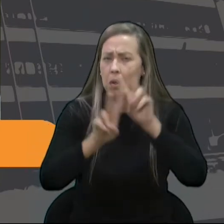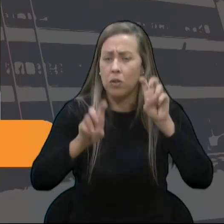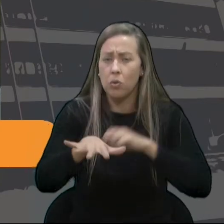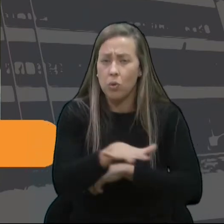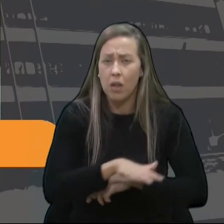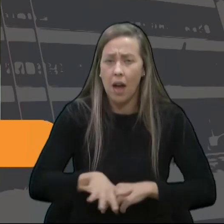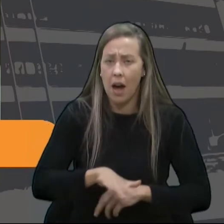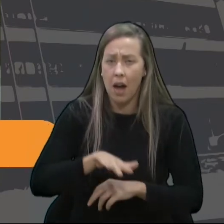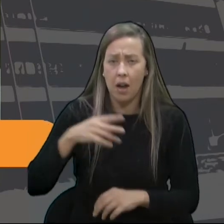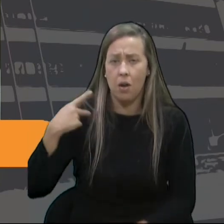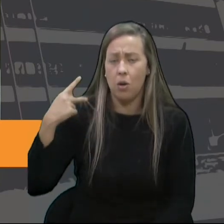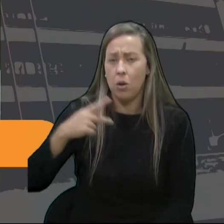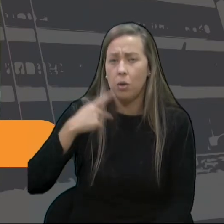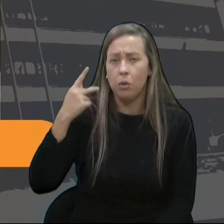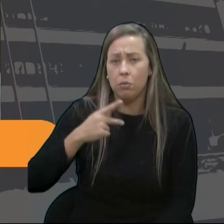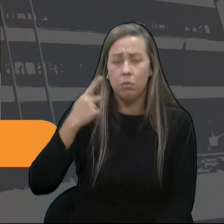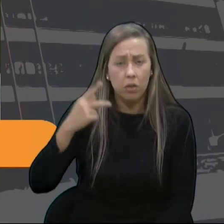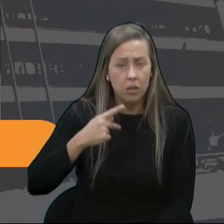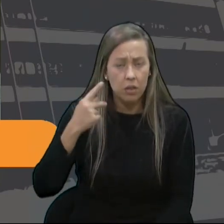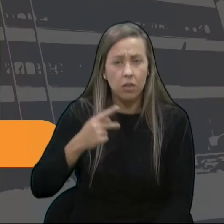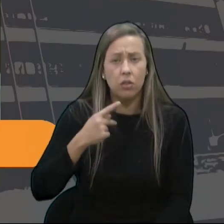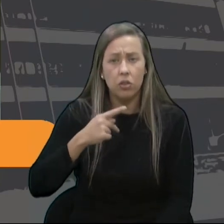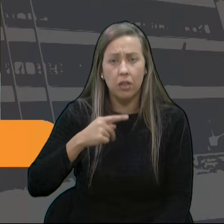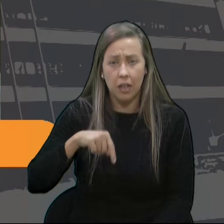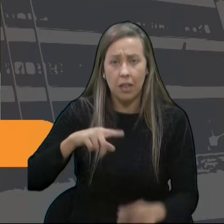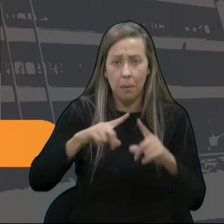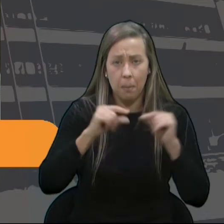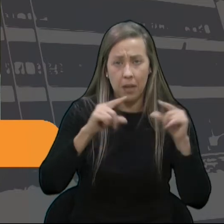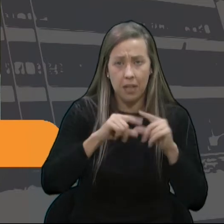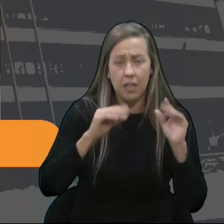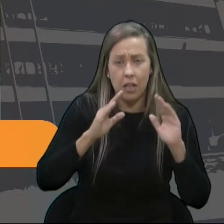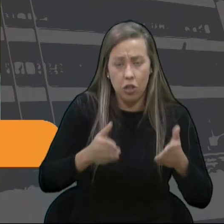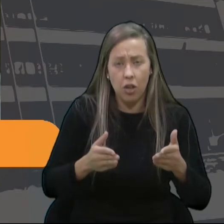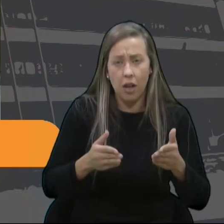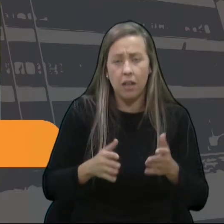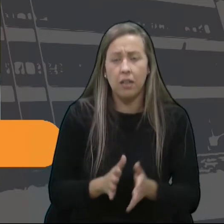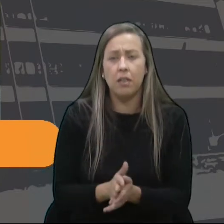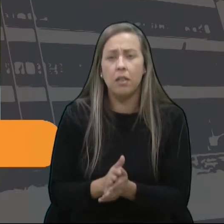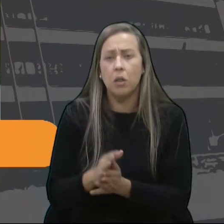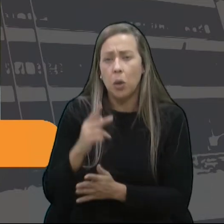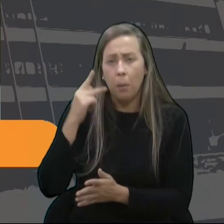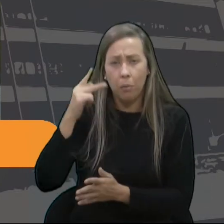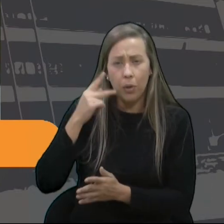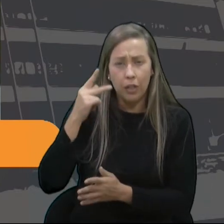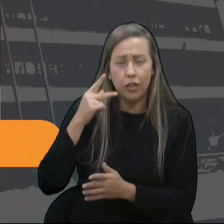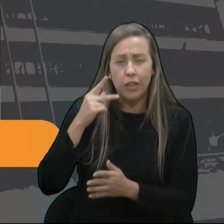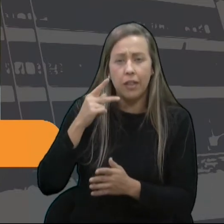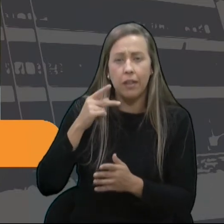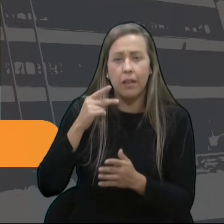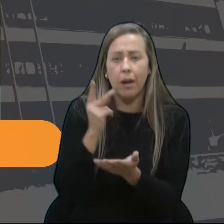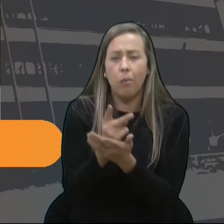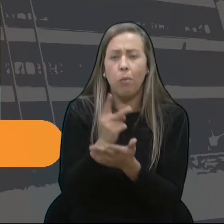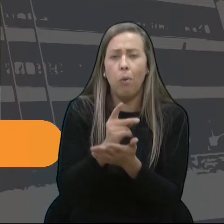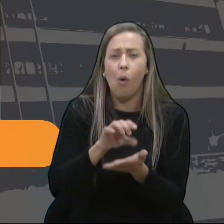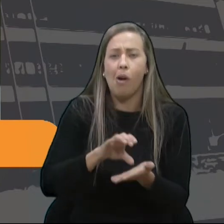político, e estando aqui em Brasília, já cobrindo política desde a época da